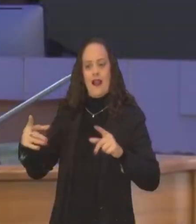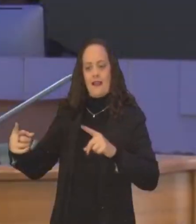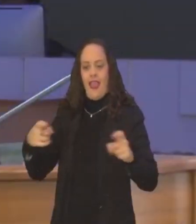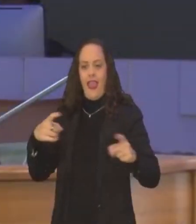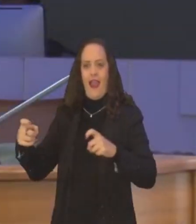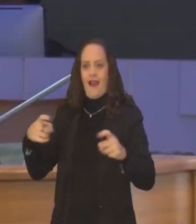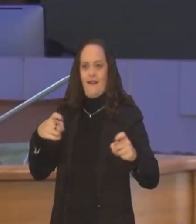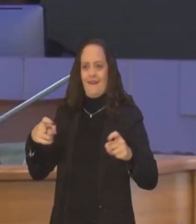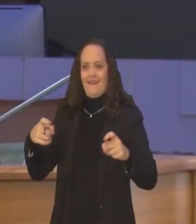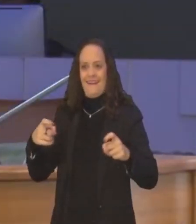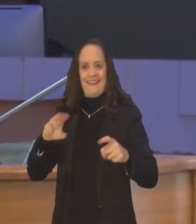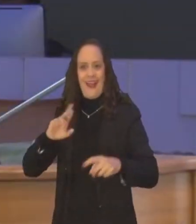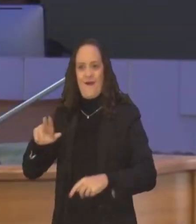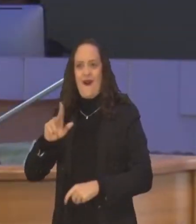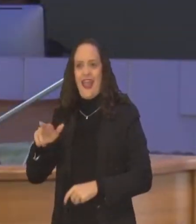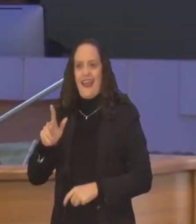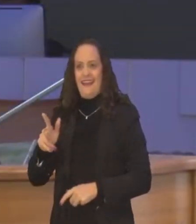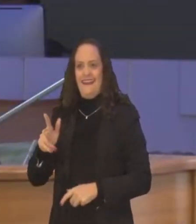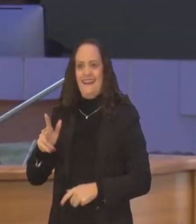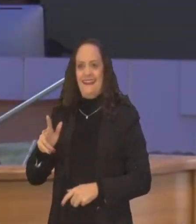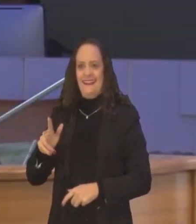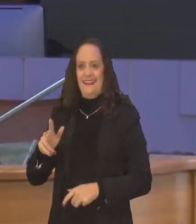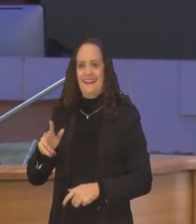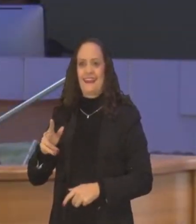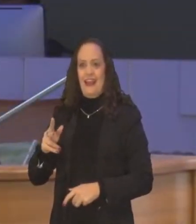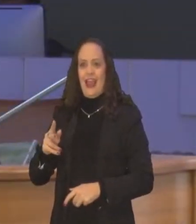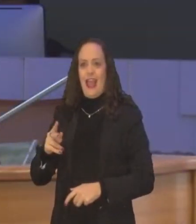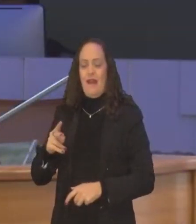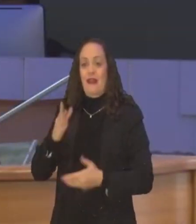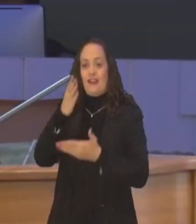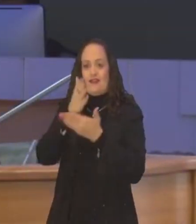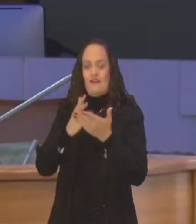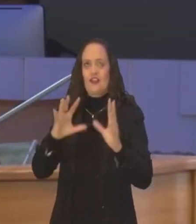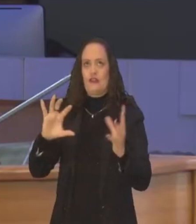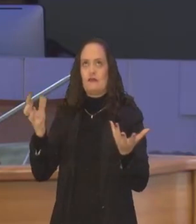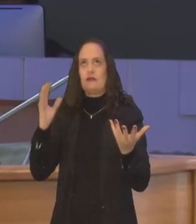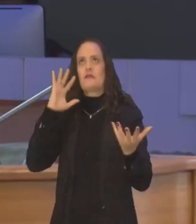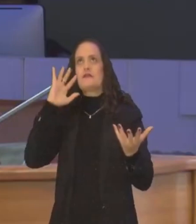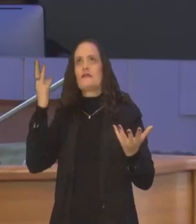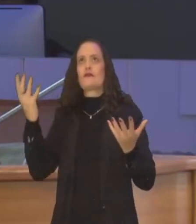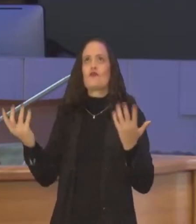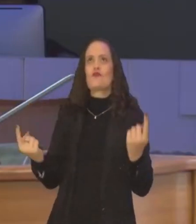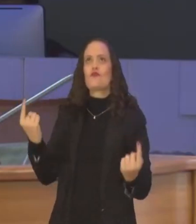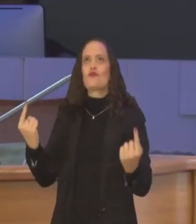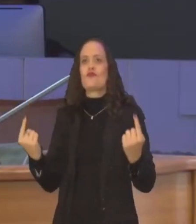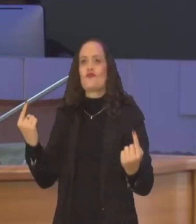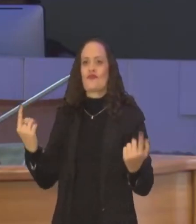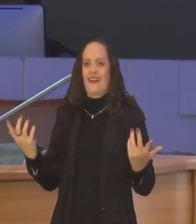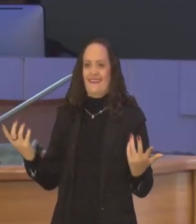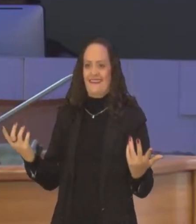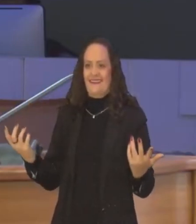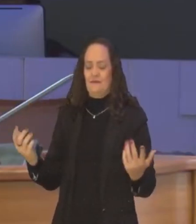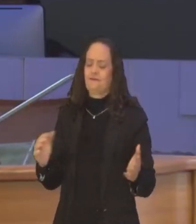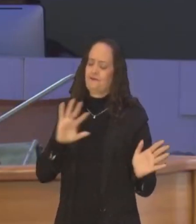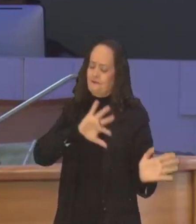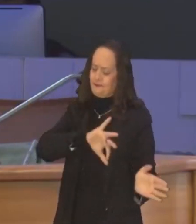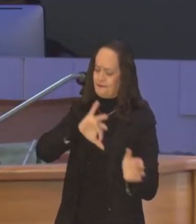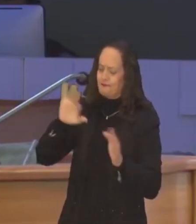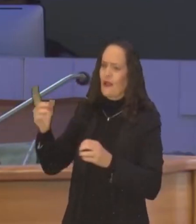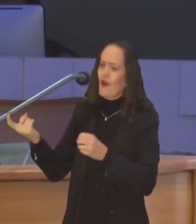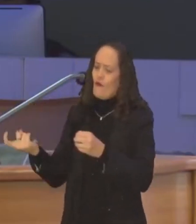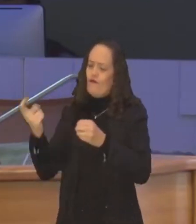que o Senhor Jesus aqui nos apresenta é a sua palavra, nós veremos na conclusão desta mensagem. Mas deixa-me voltar à questão